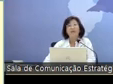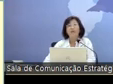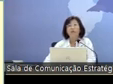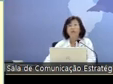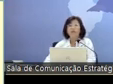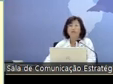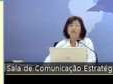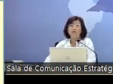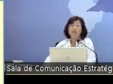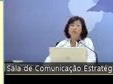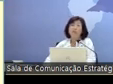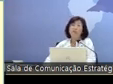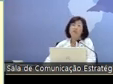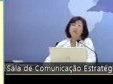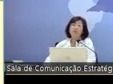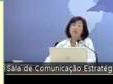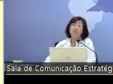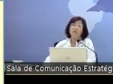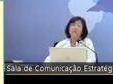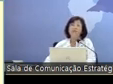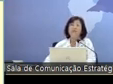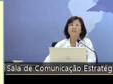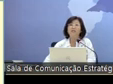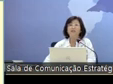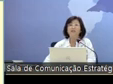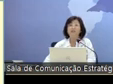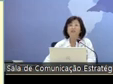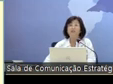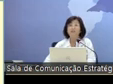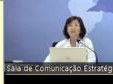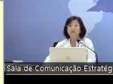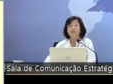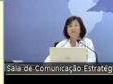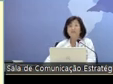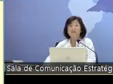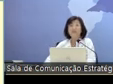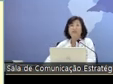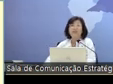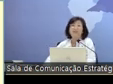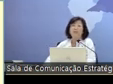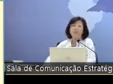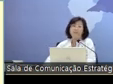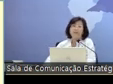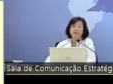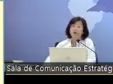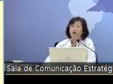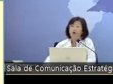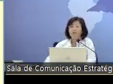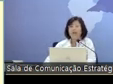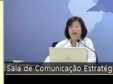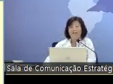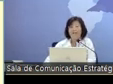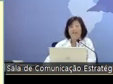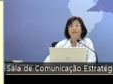e ou diagnóstico de pelo menos uma doença indicativa de imunodeficiência de caráter moderado